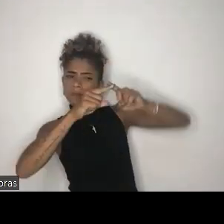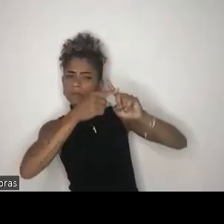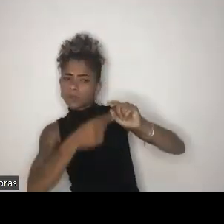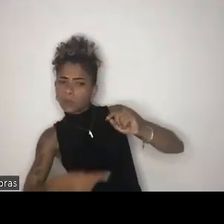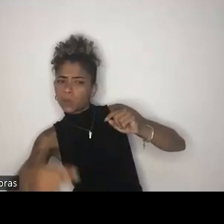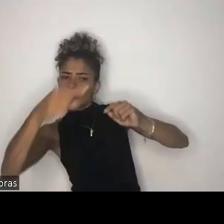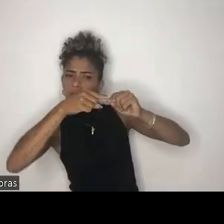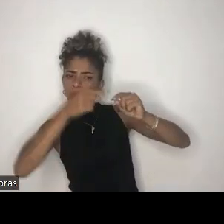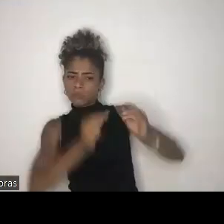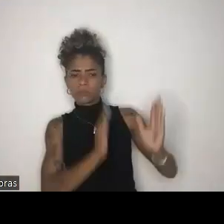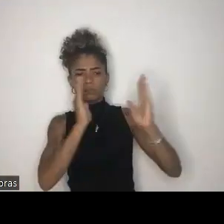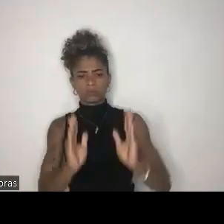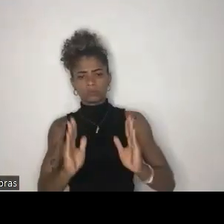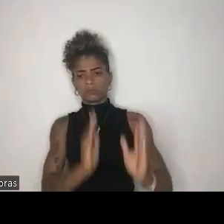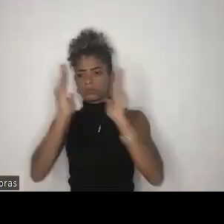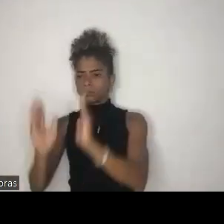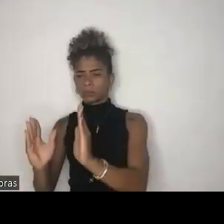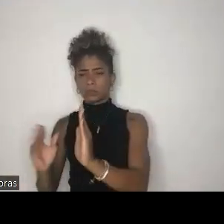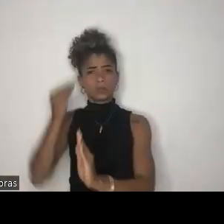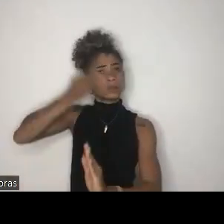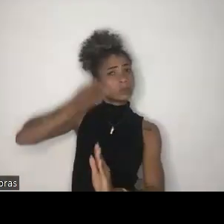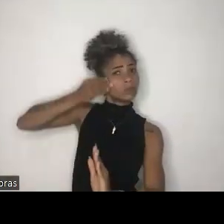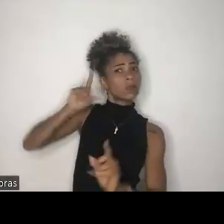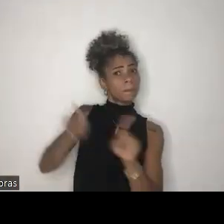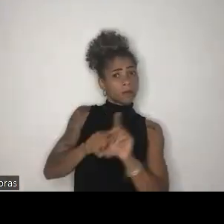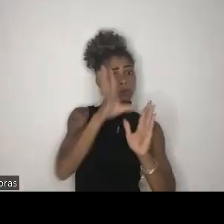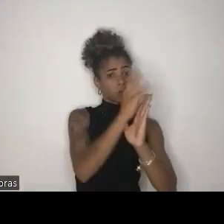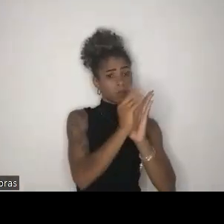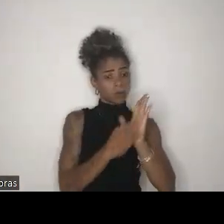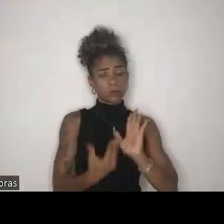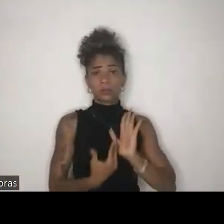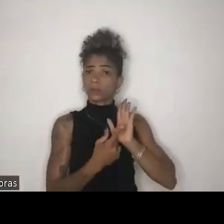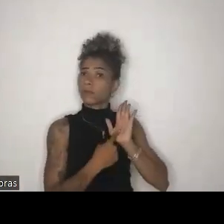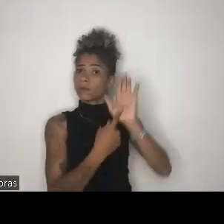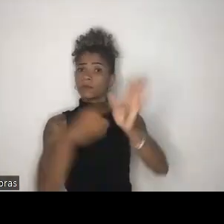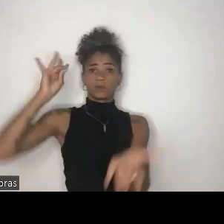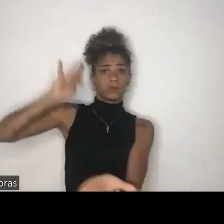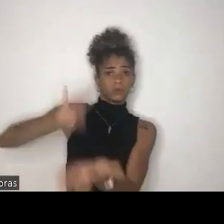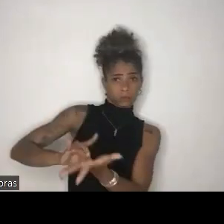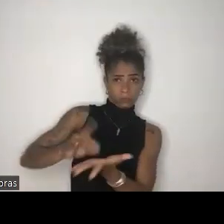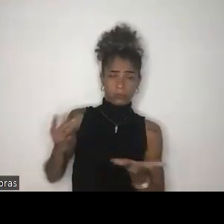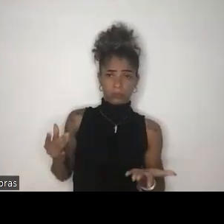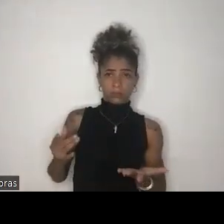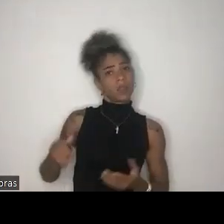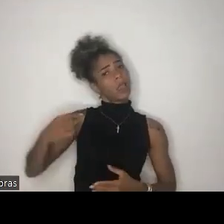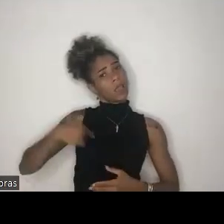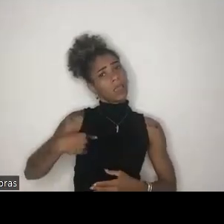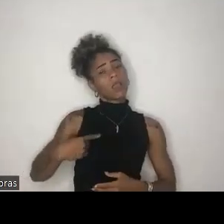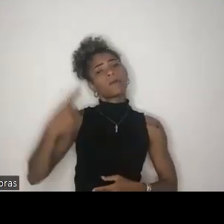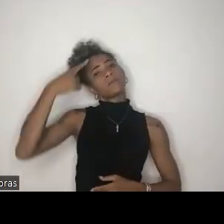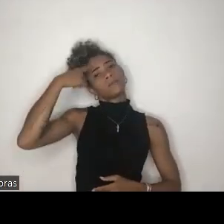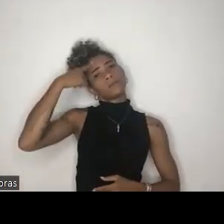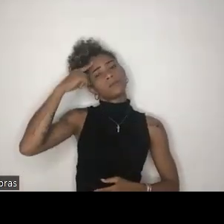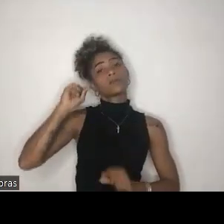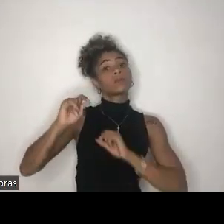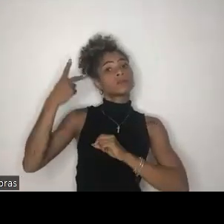e o ciclo do conteúdo que a gente tem diante da realidade né E aí eu coloco que essa realidade